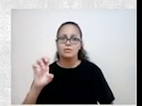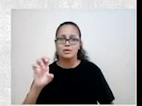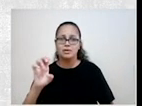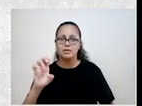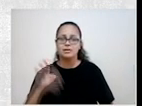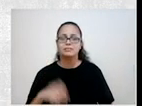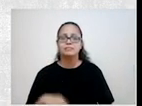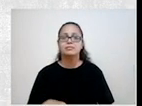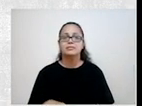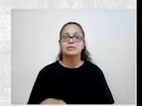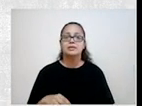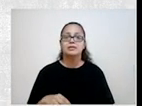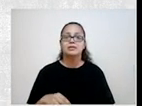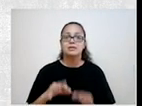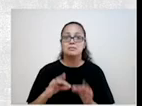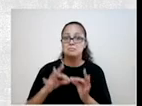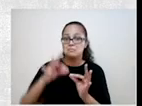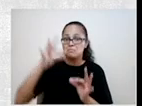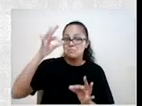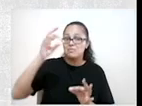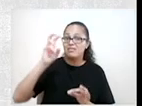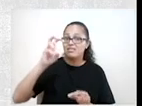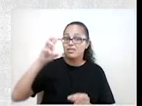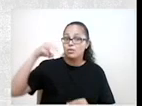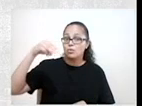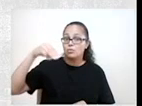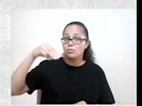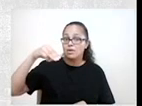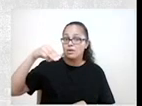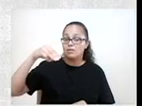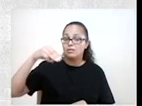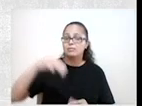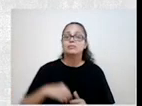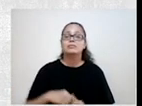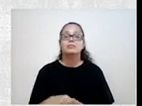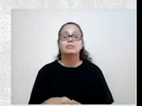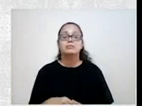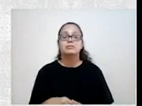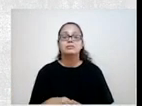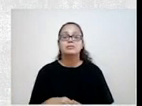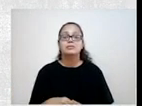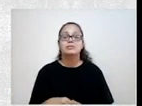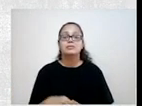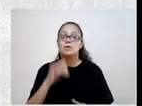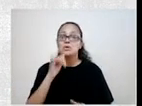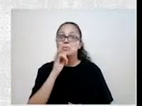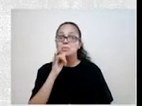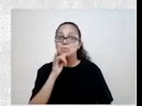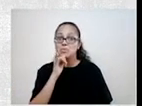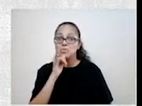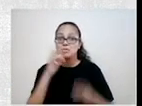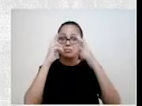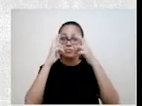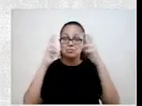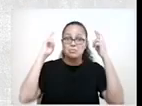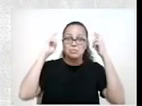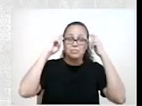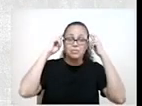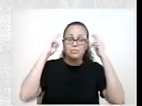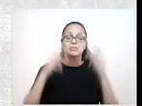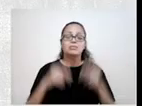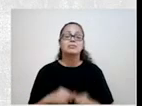5 metros e 17 centímetros e tem inspiração nos modelos de esculturas gregas da antiguidade,